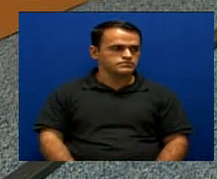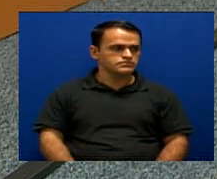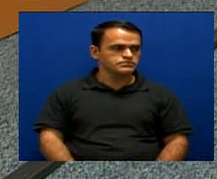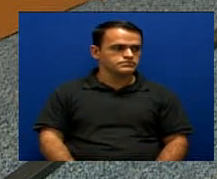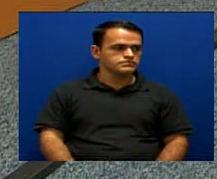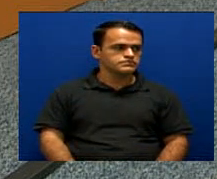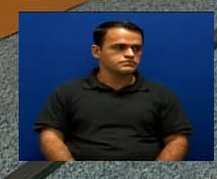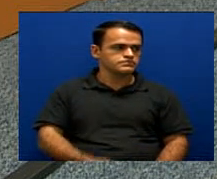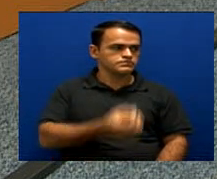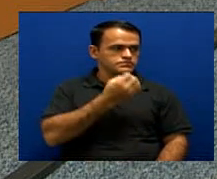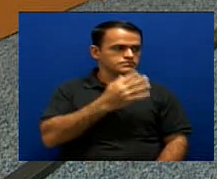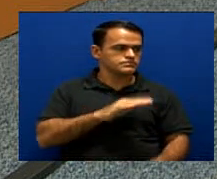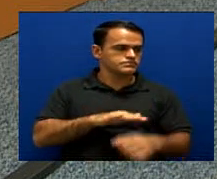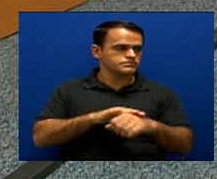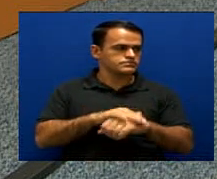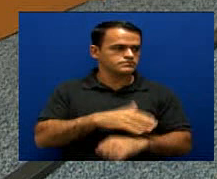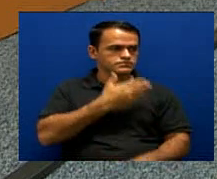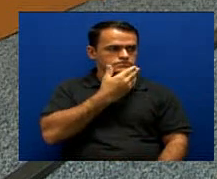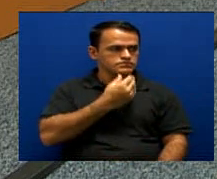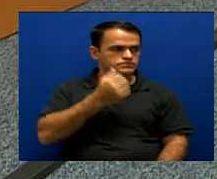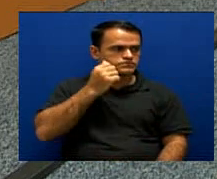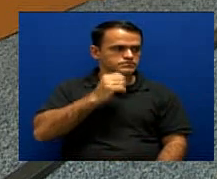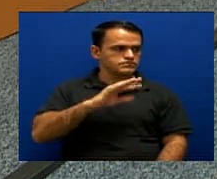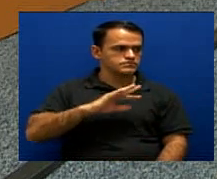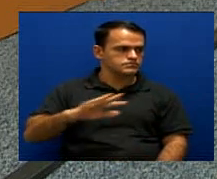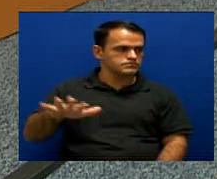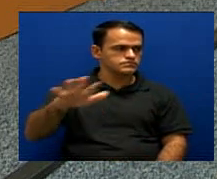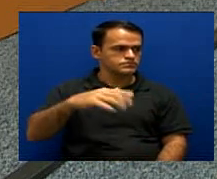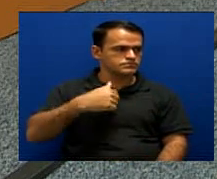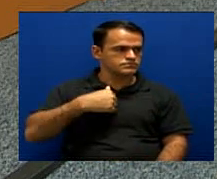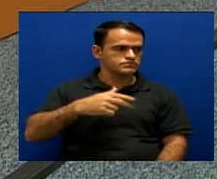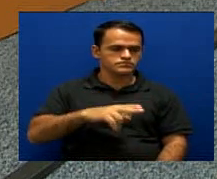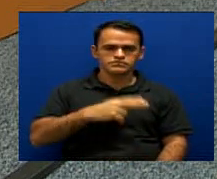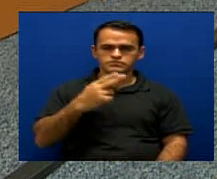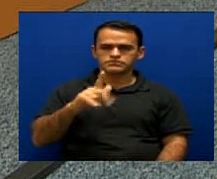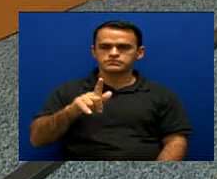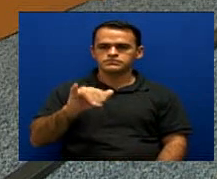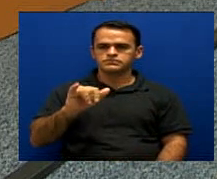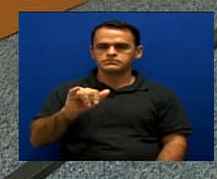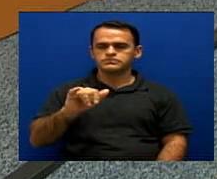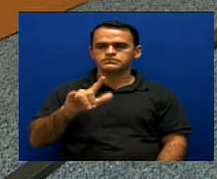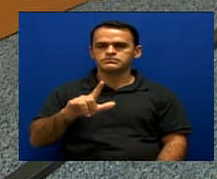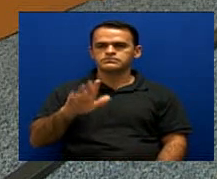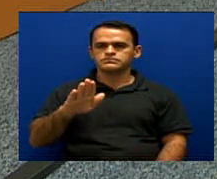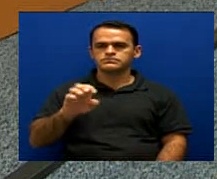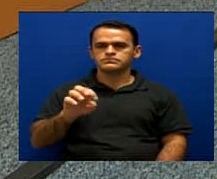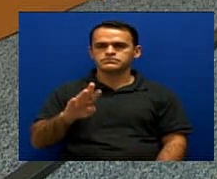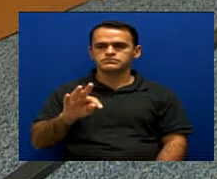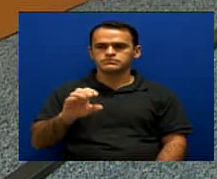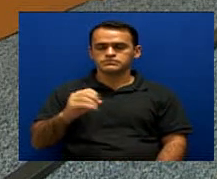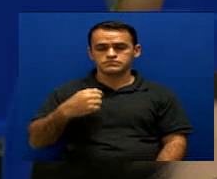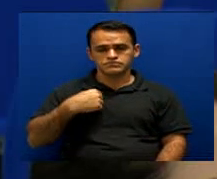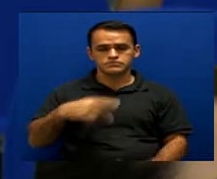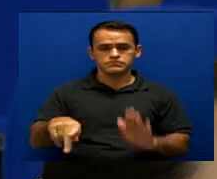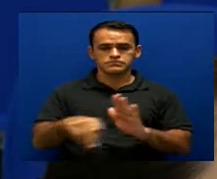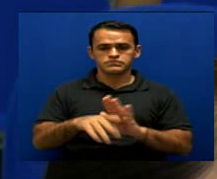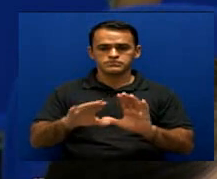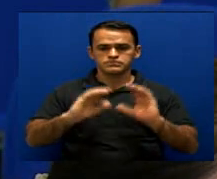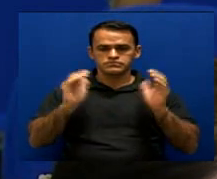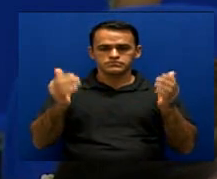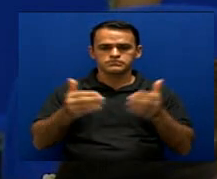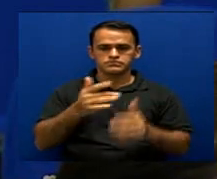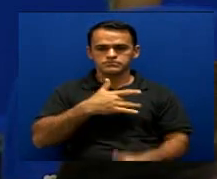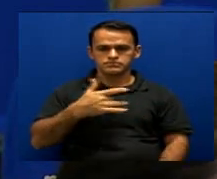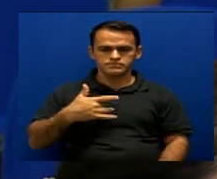boa noite ano todas e todos os 11 roberto neto também faz parte do fórum popular de saúde primeiro queria parabenizar